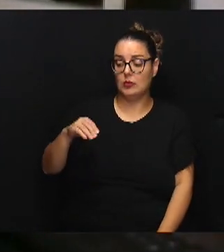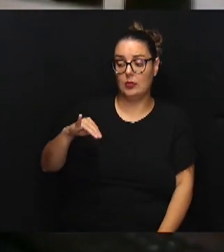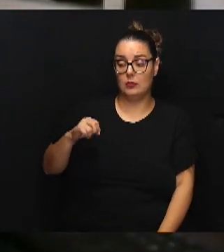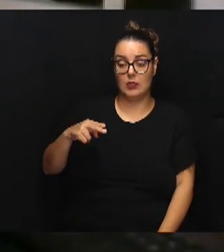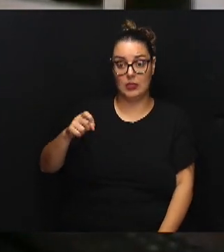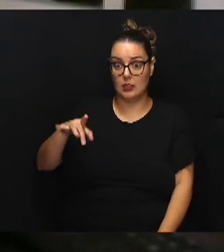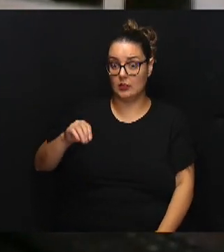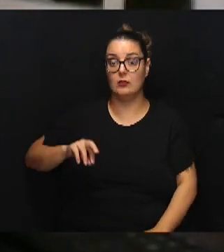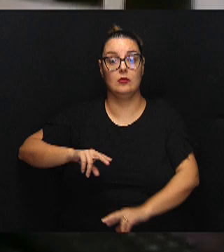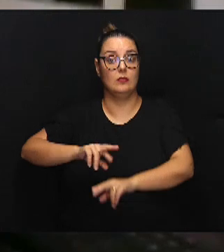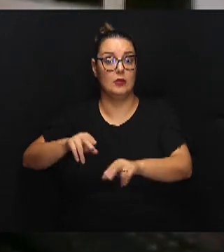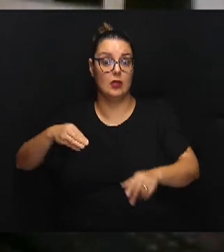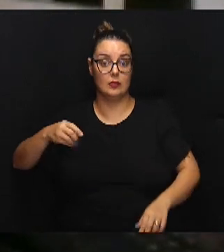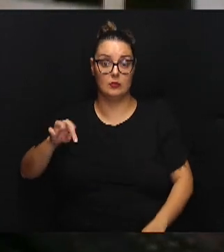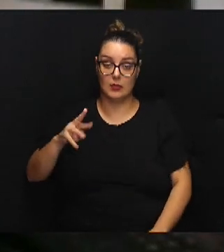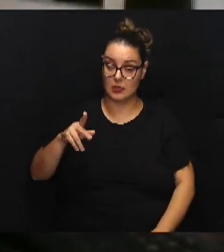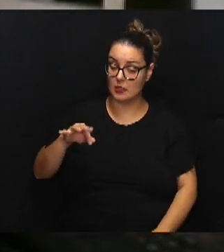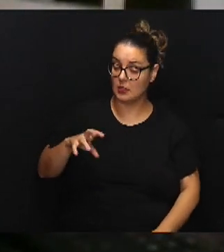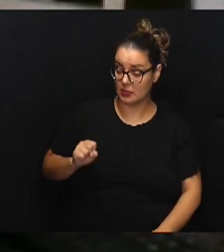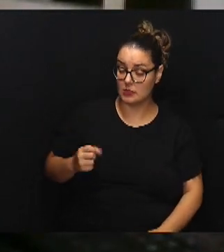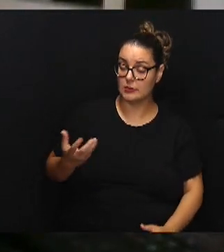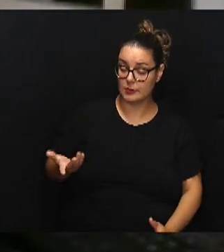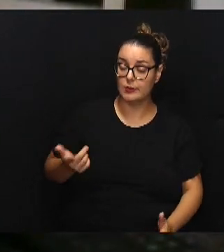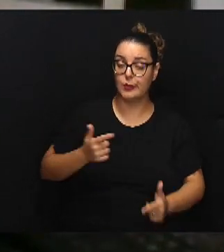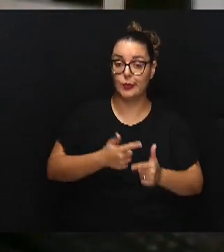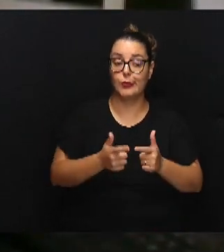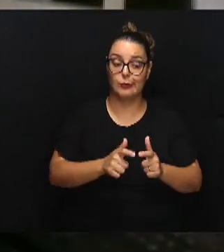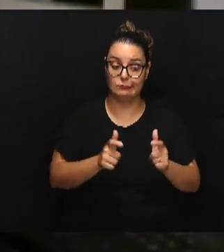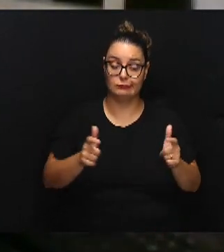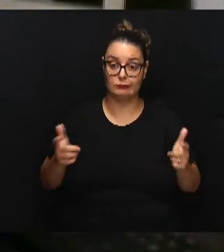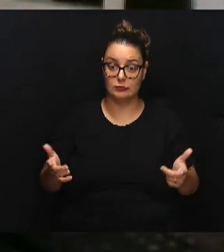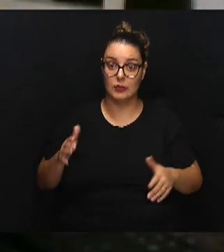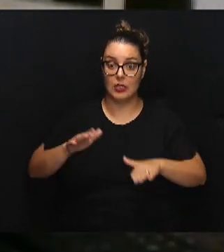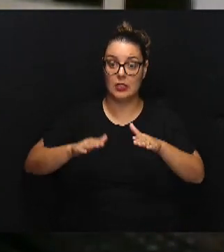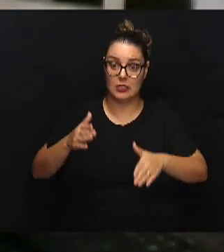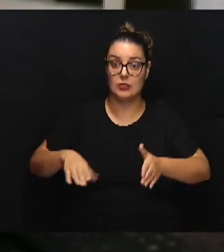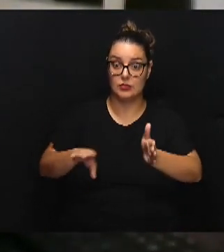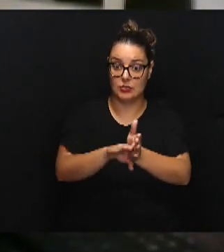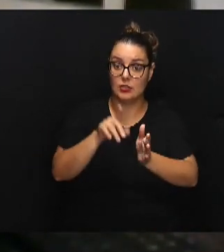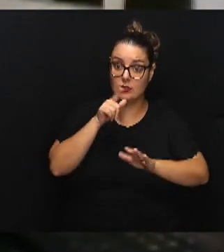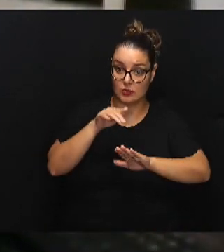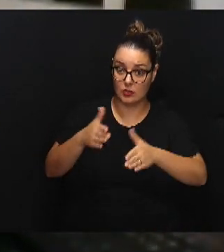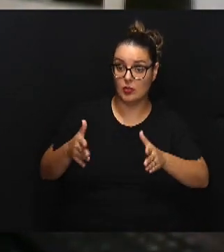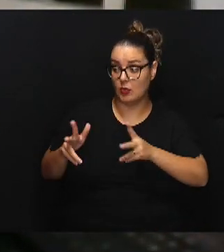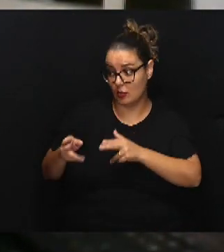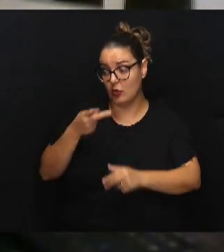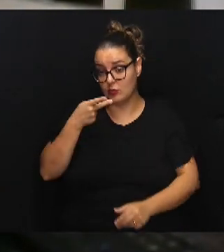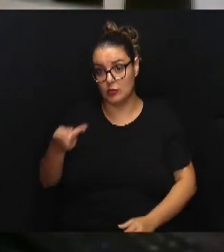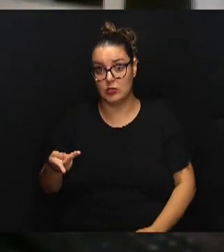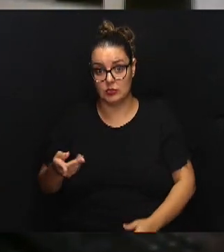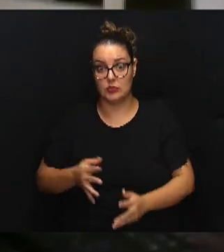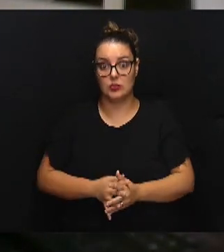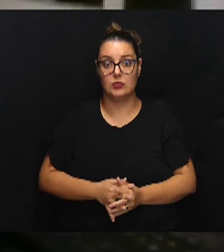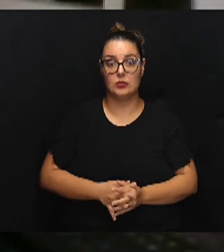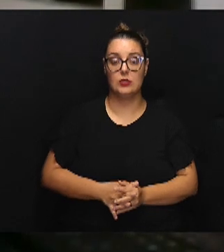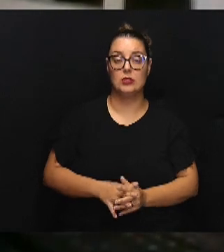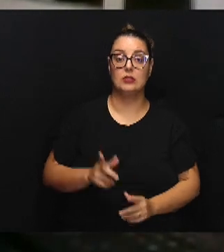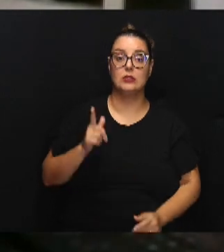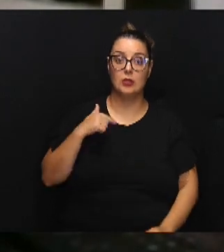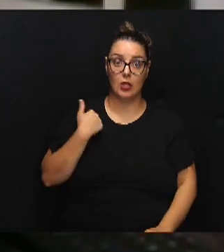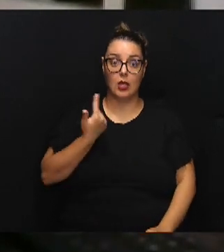de matrizes e tudo mais. Então, às vezes até chegando no oceano, como você bem disse. Então, a